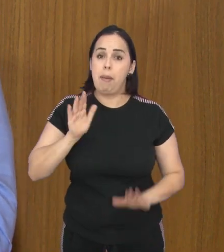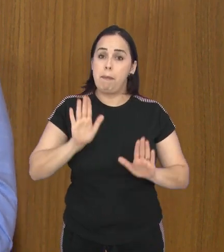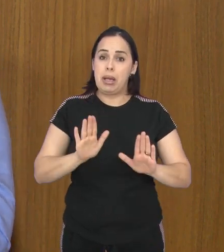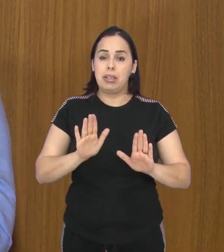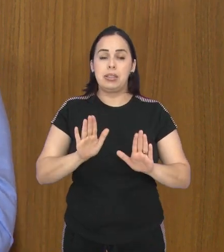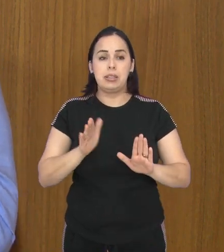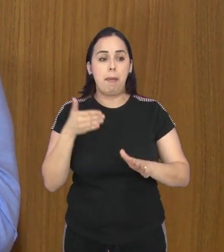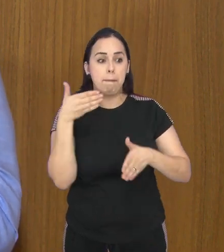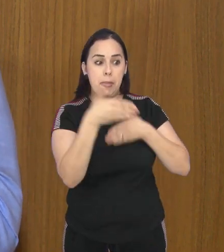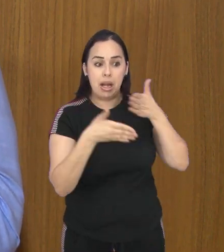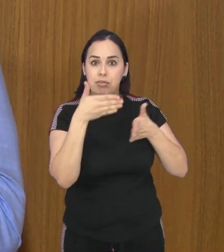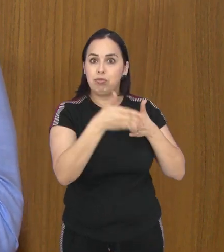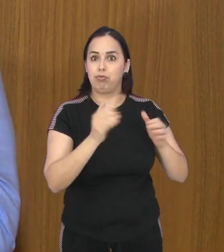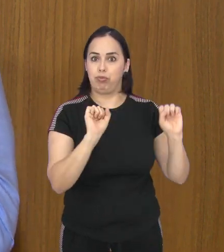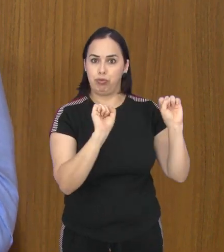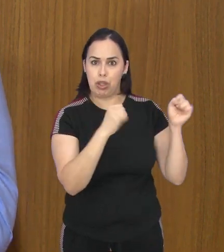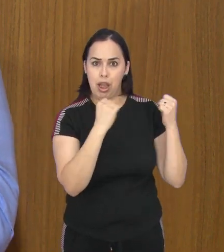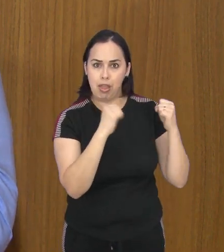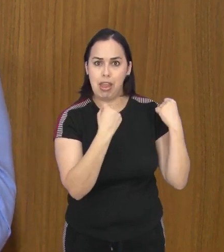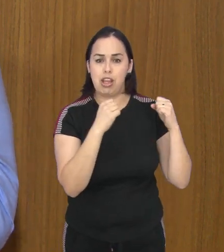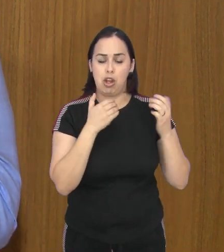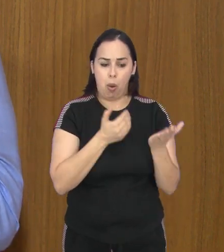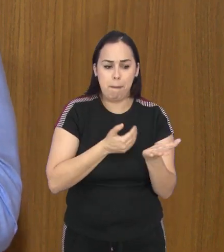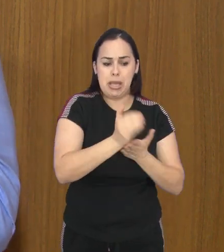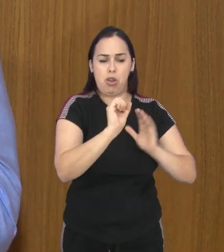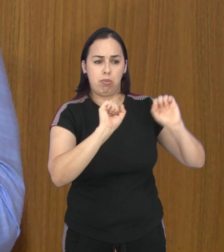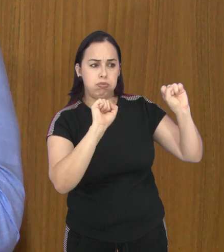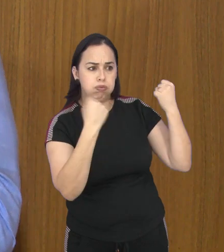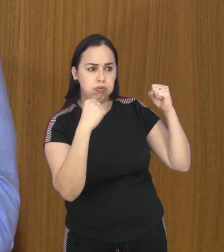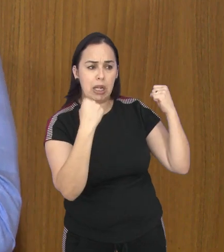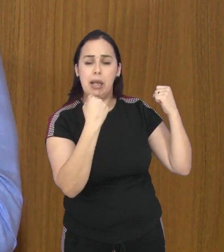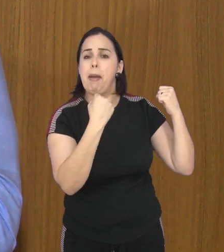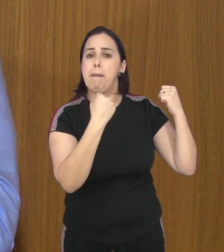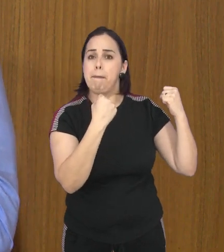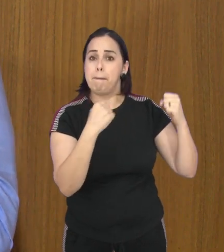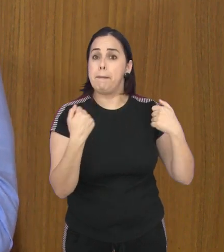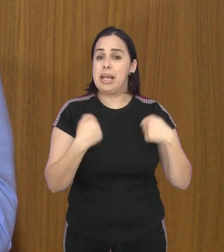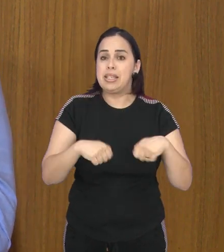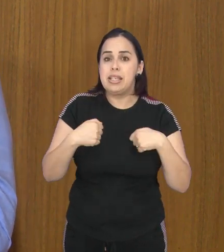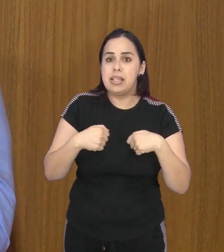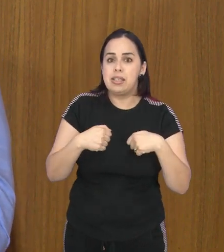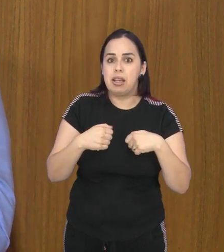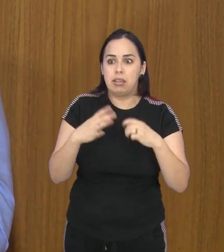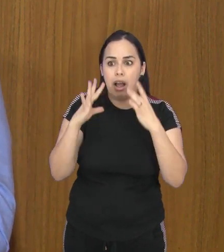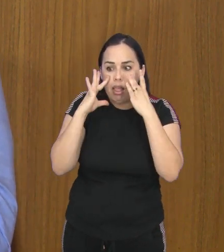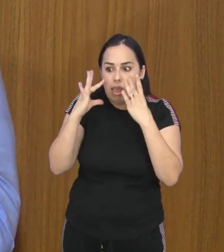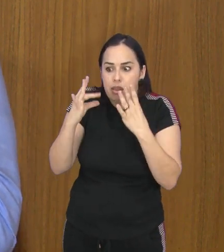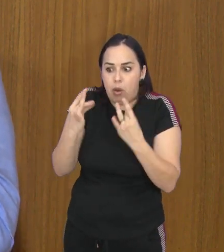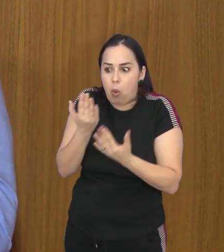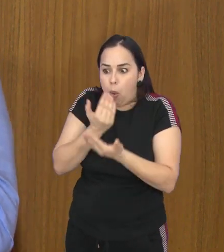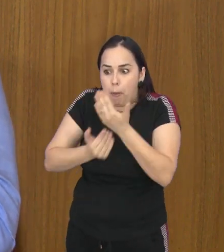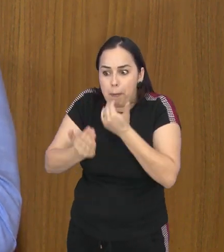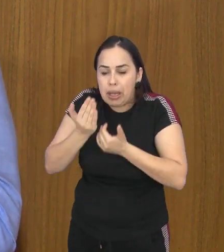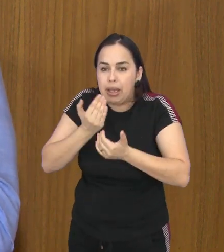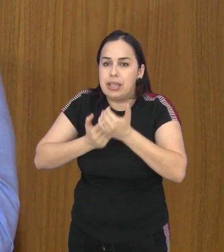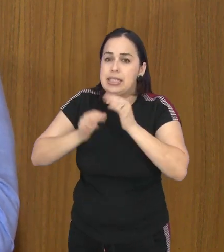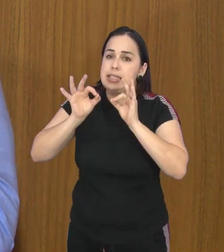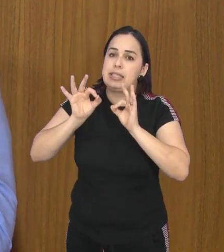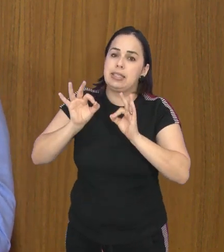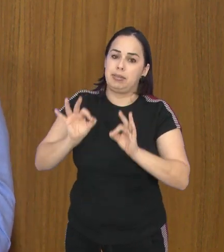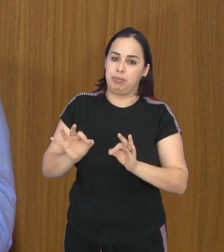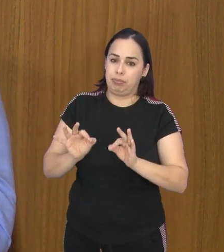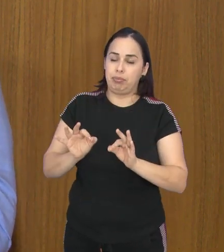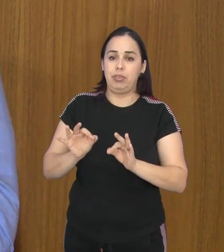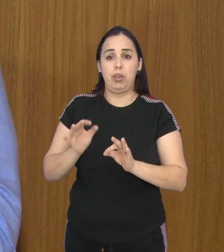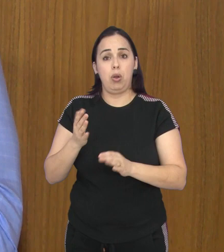saúde qualidade de vida mas uma vez que a pessoa está praticando né deu início na prática de atividades físicas ela tem que ter um pouco mais